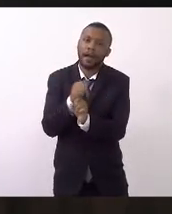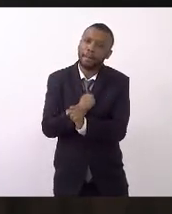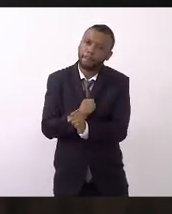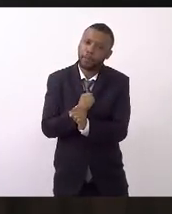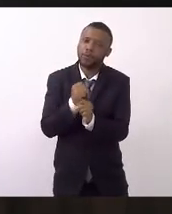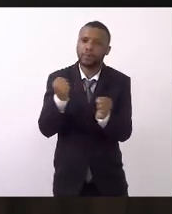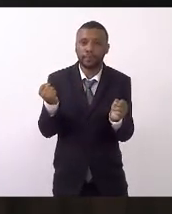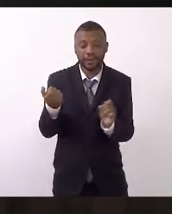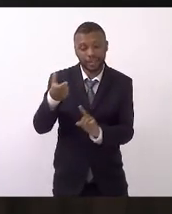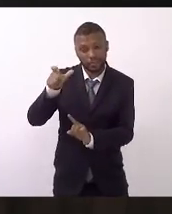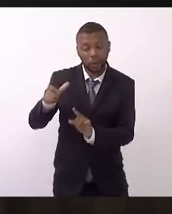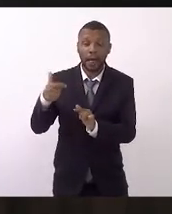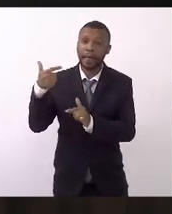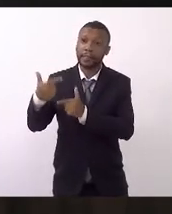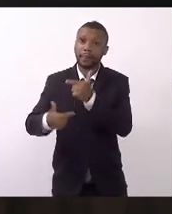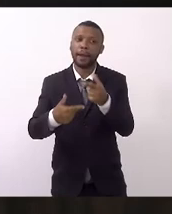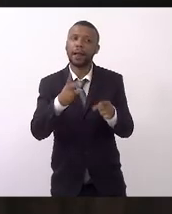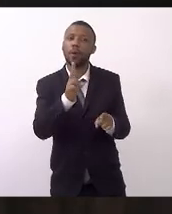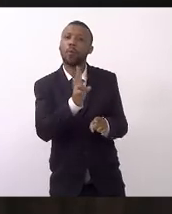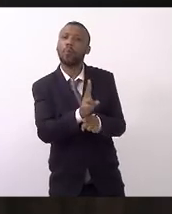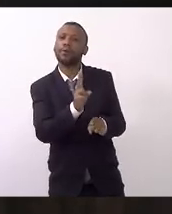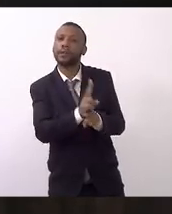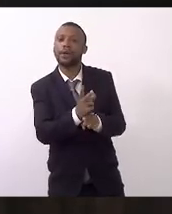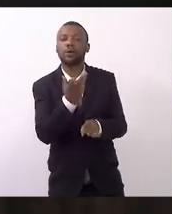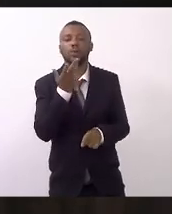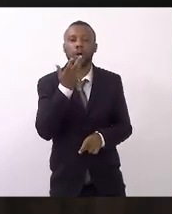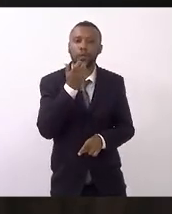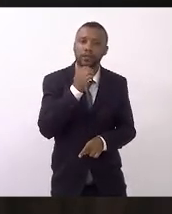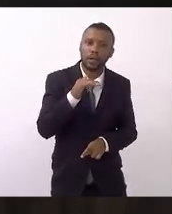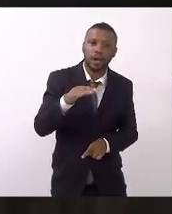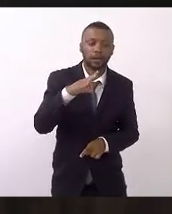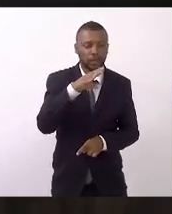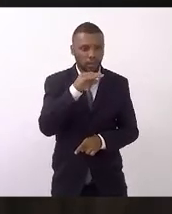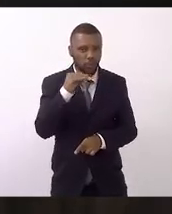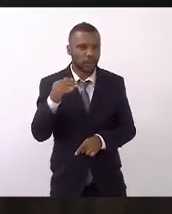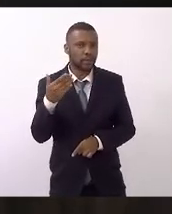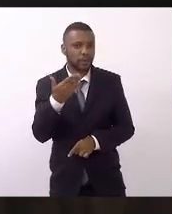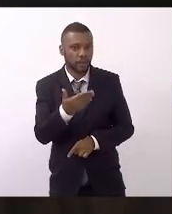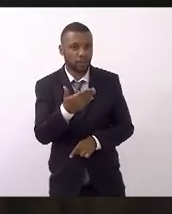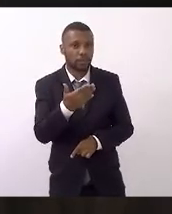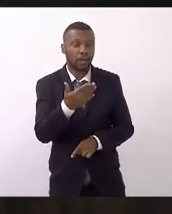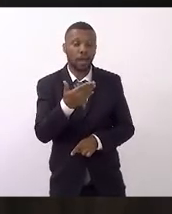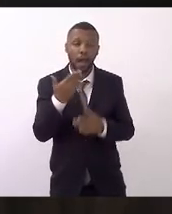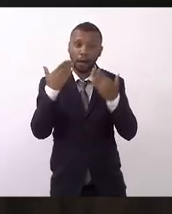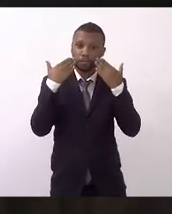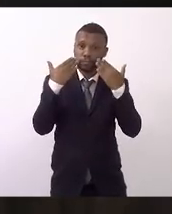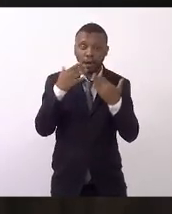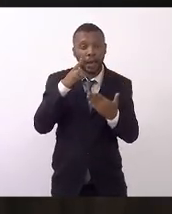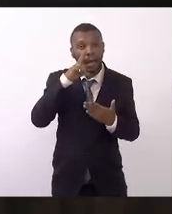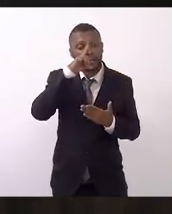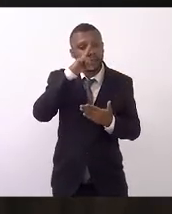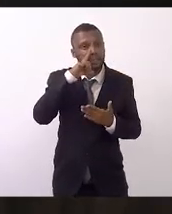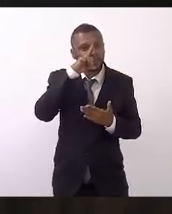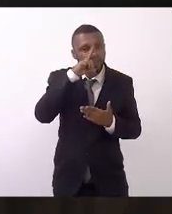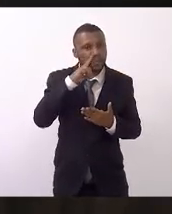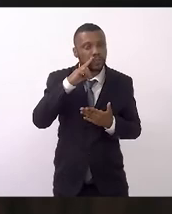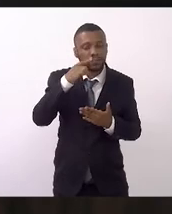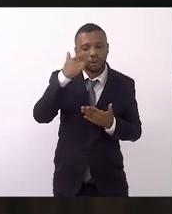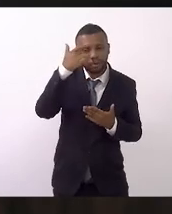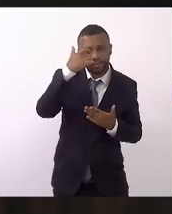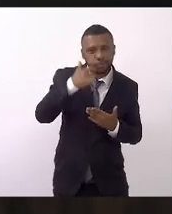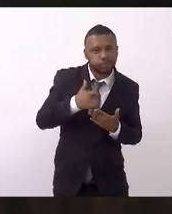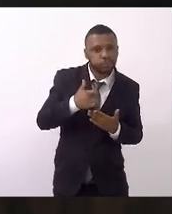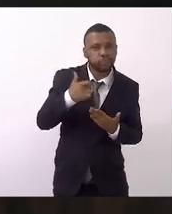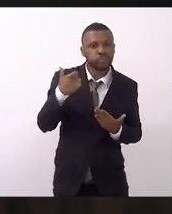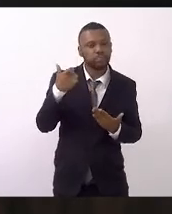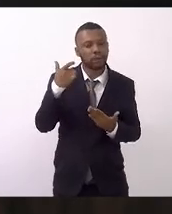pessoa preste serviço cuidando de criança e de adolescente. É colocar em risco a integridade física, intelectual